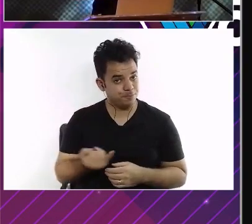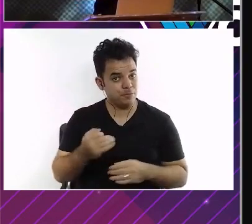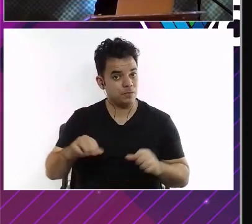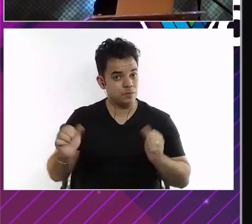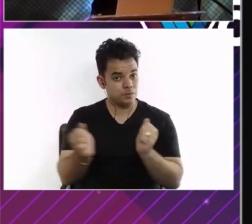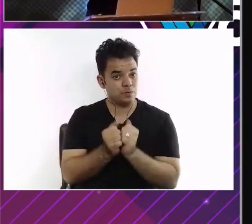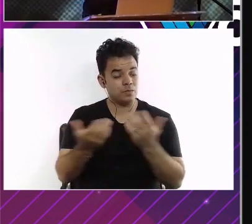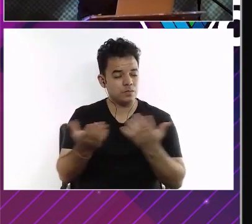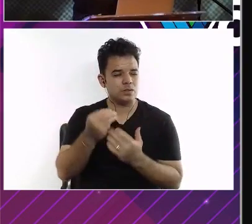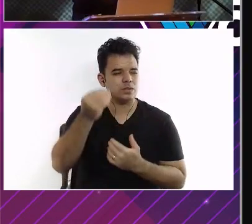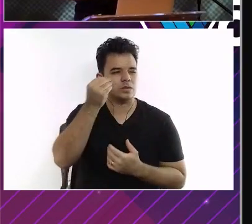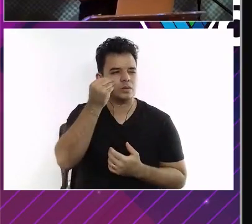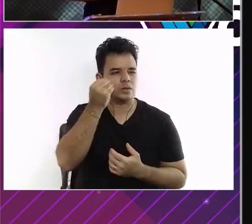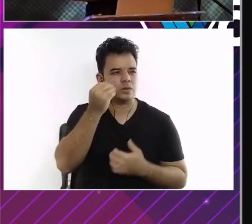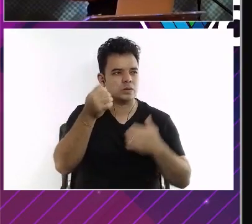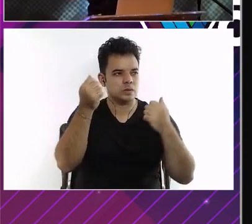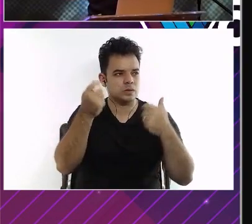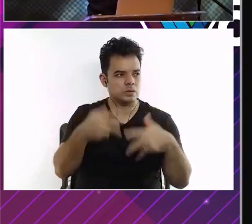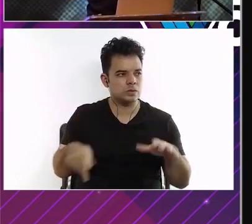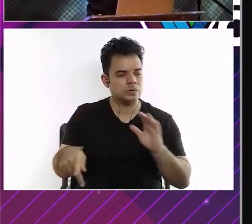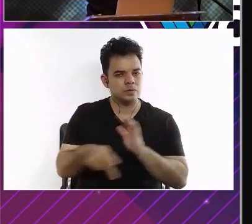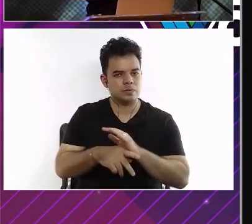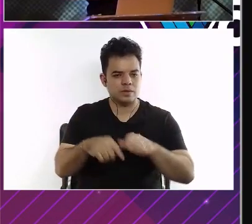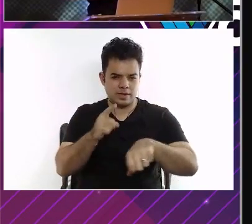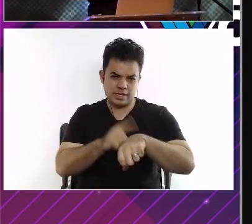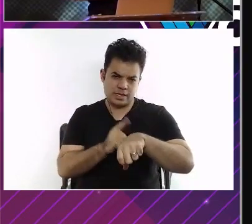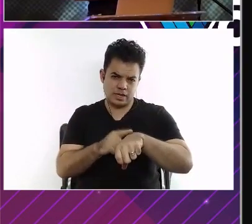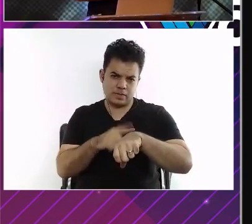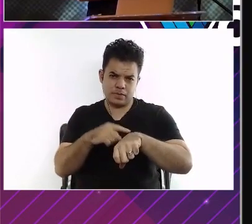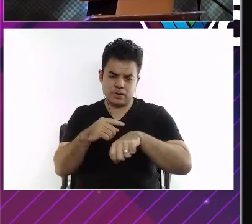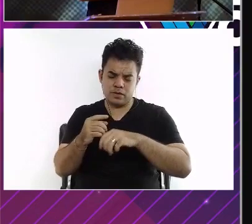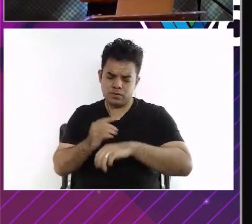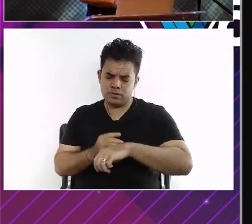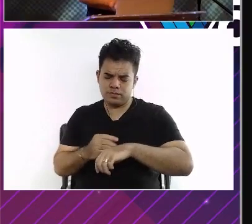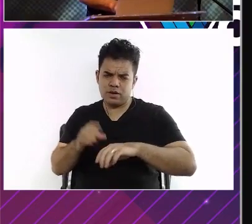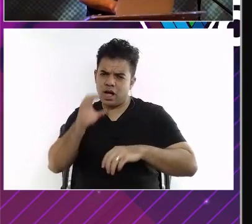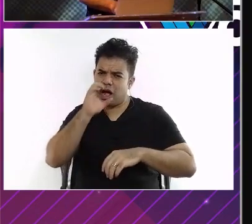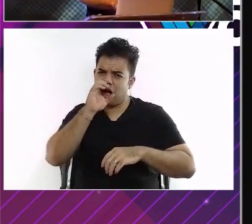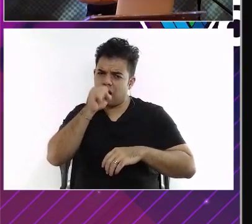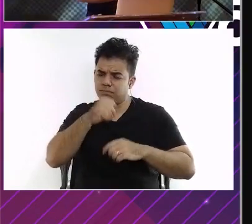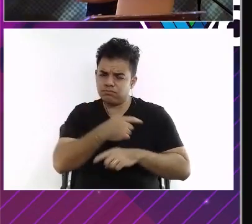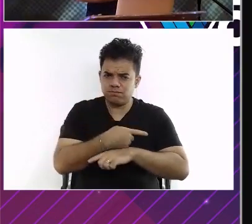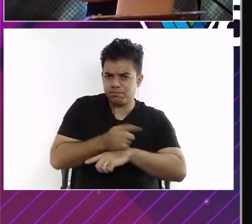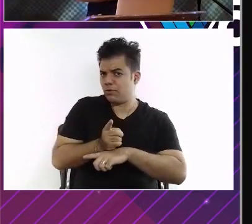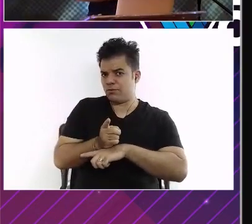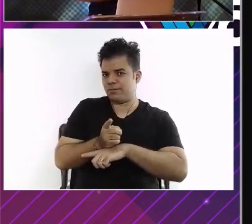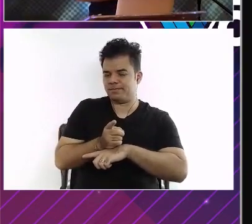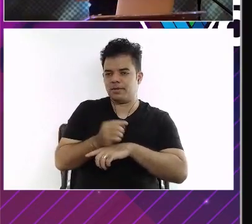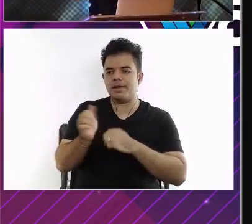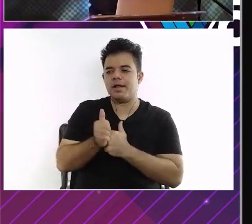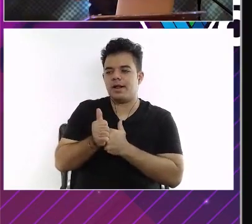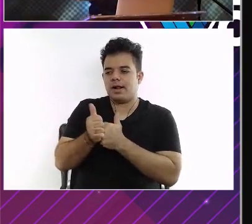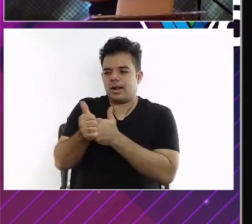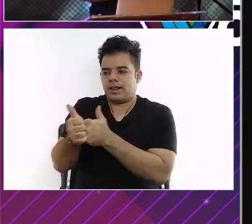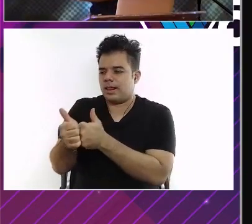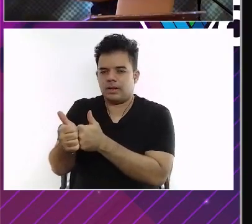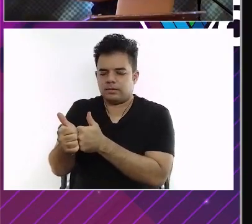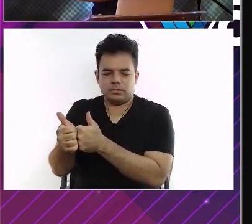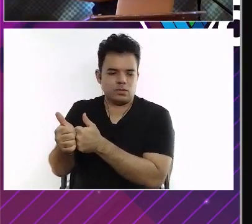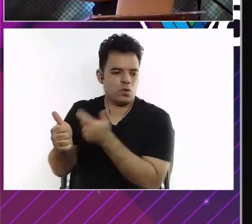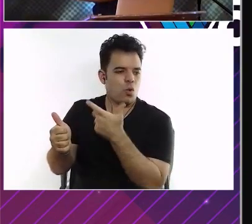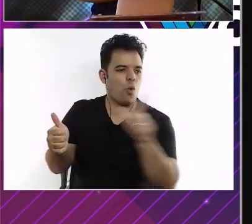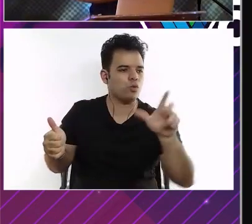tentar fazer uma curva no tempo. Ao invés de seguir o que todo mundo está fazendo, eu vou chamar a atenção para um